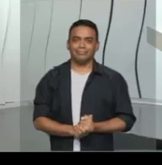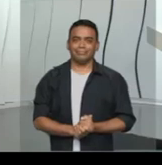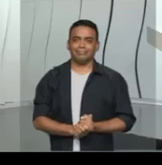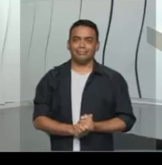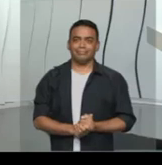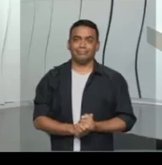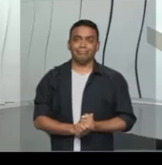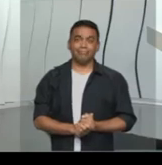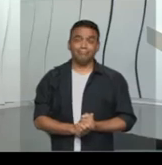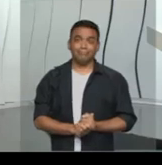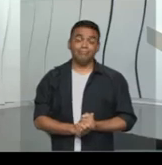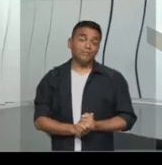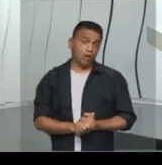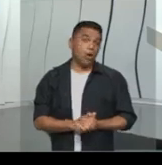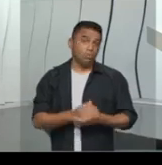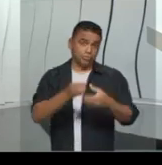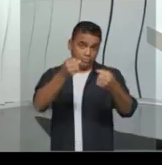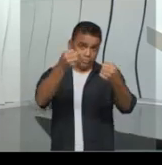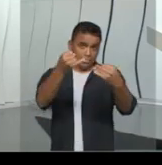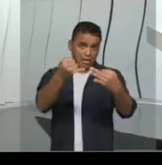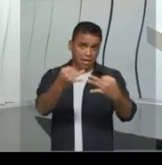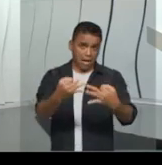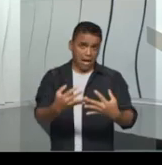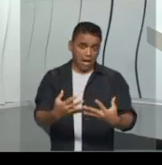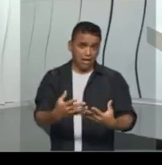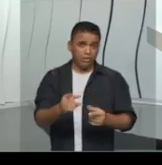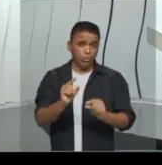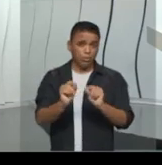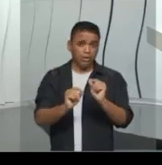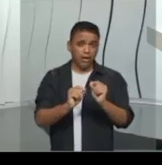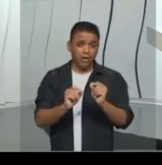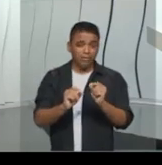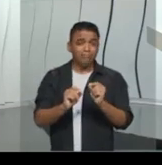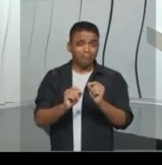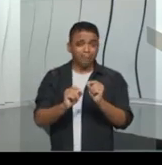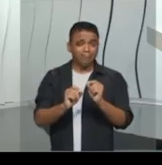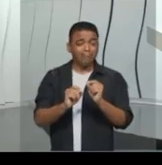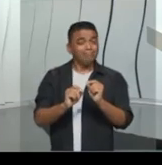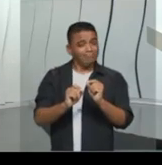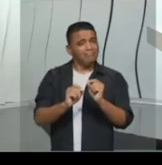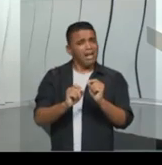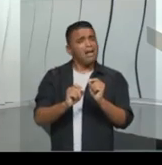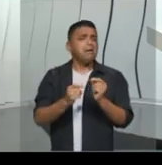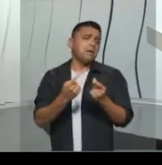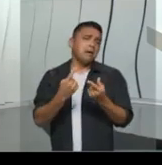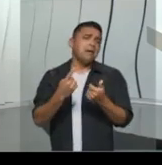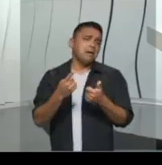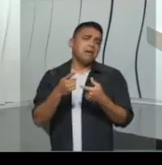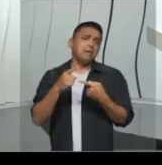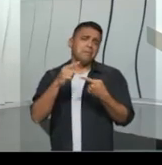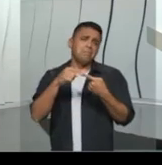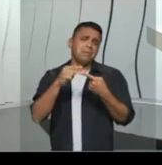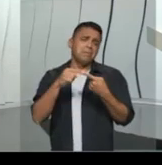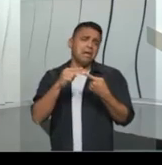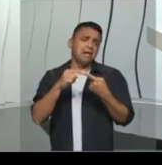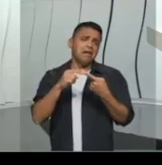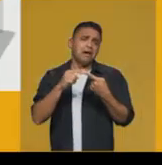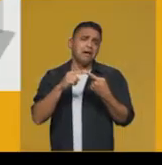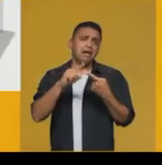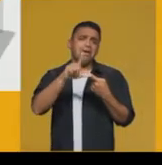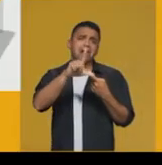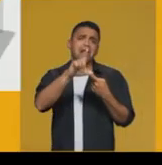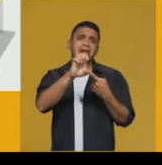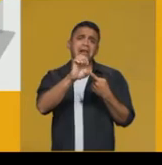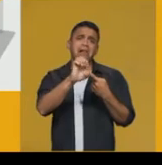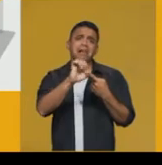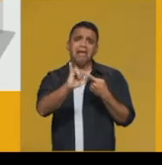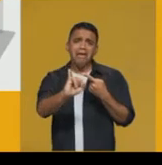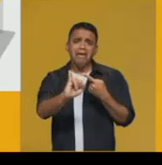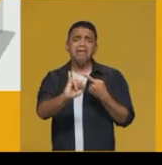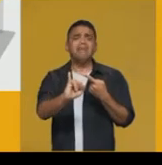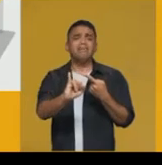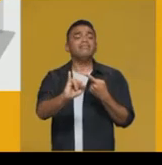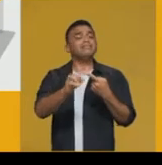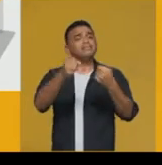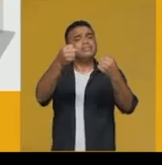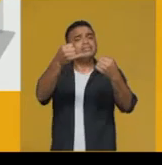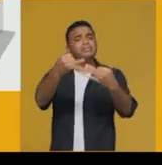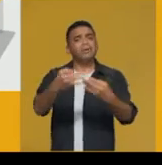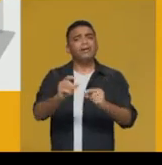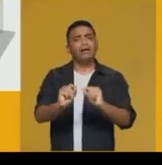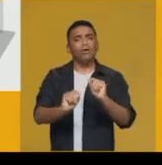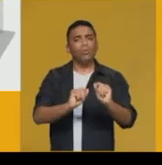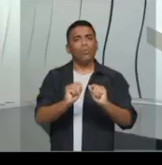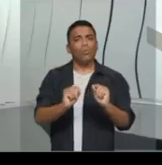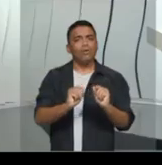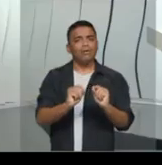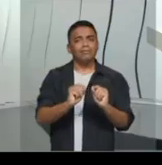nos é explicada através de duas leis. A primeira lei da reflexão, ela explica o seguinte: